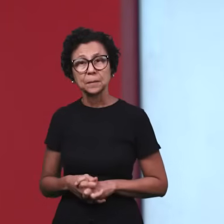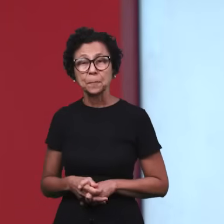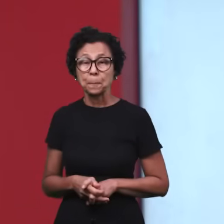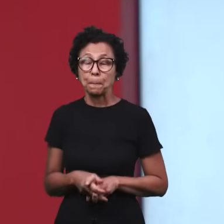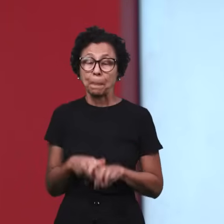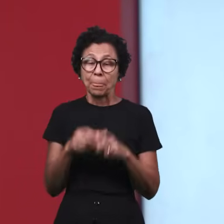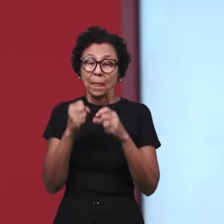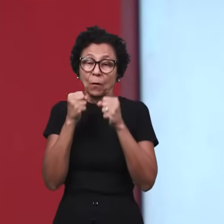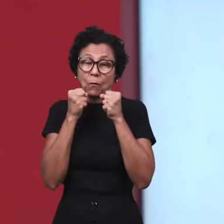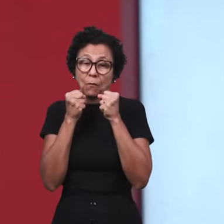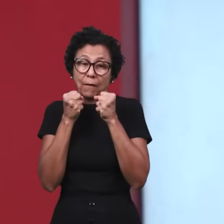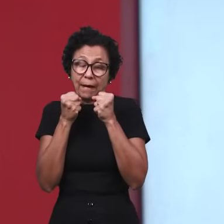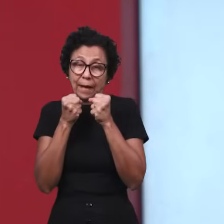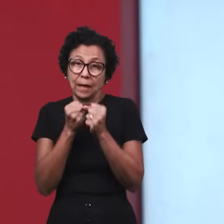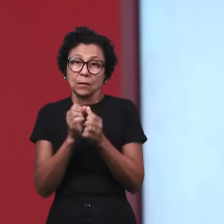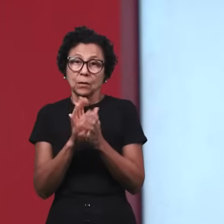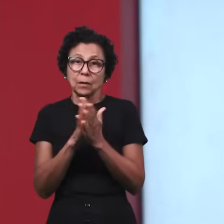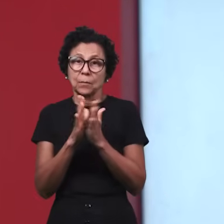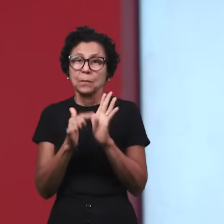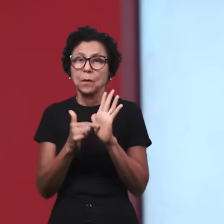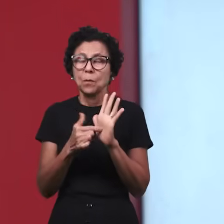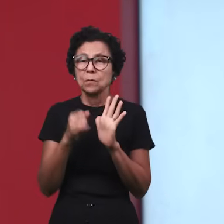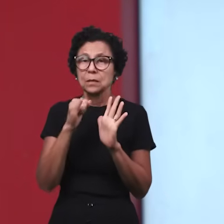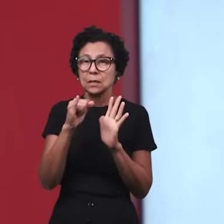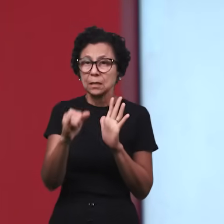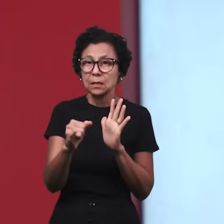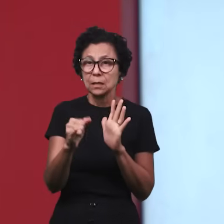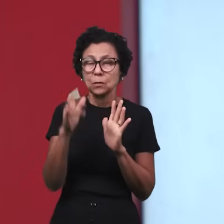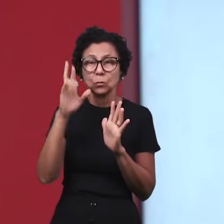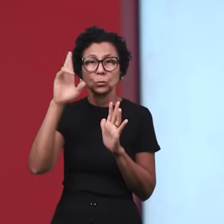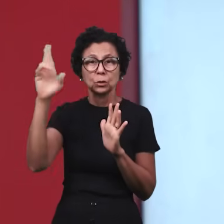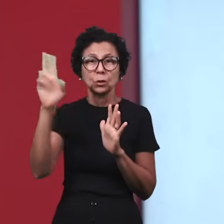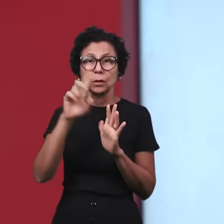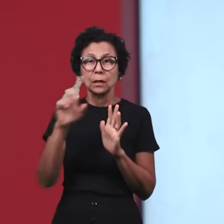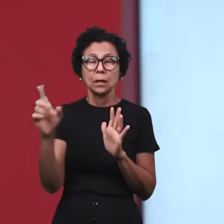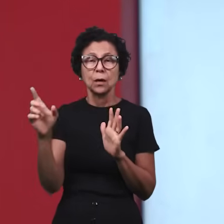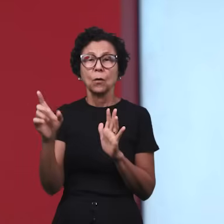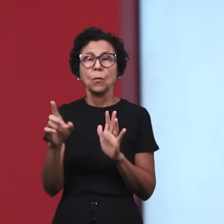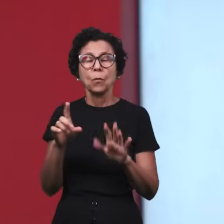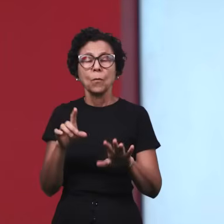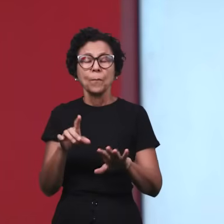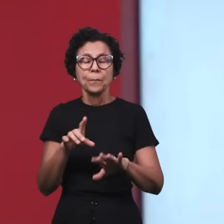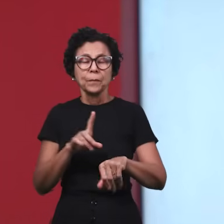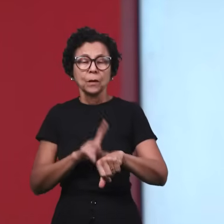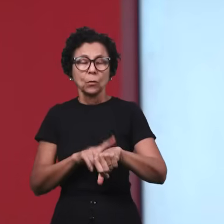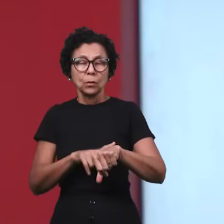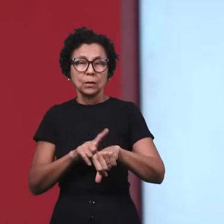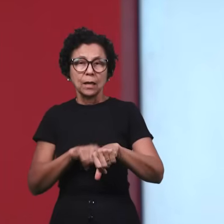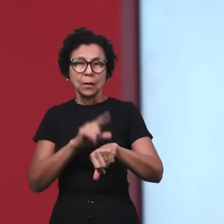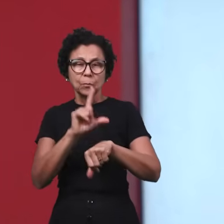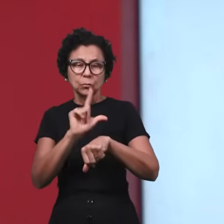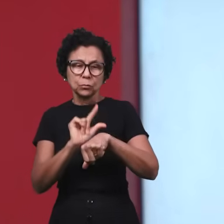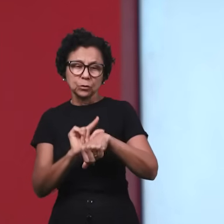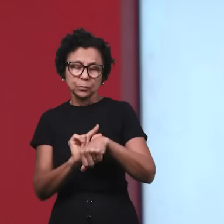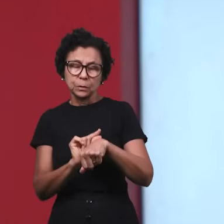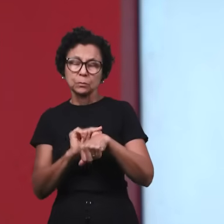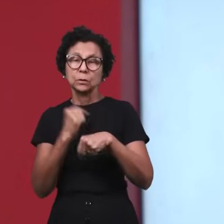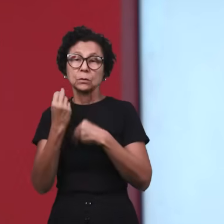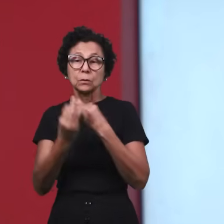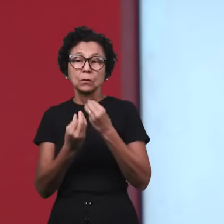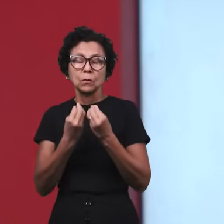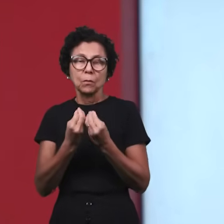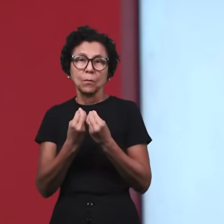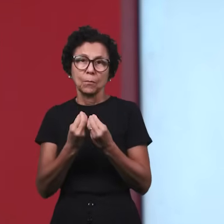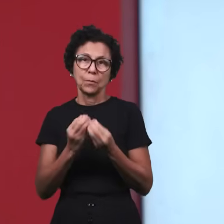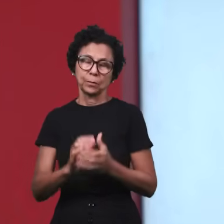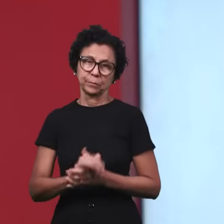fala o quê? Se o Senhor não abreviasse os dias, nenhuma carne se salvaria. A palavra do Senhor também traz como características para esses